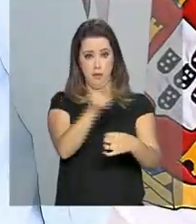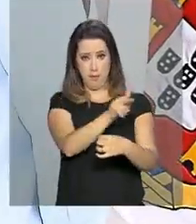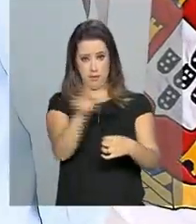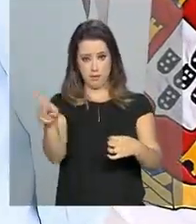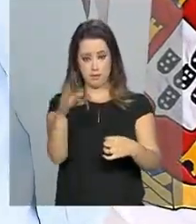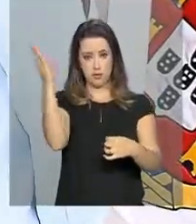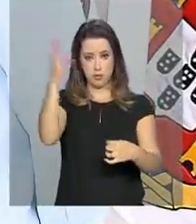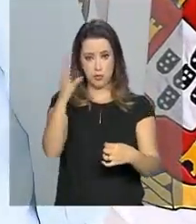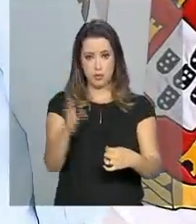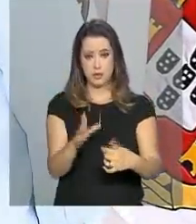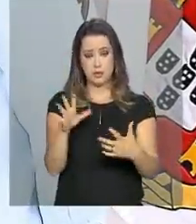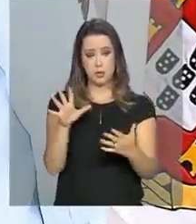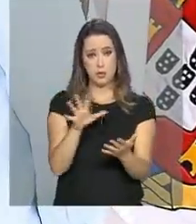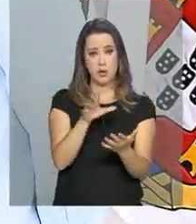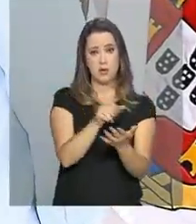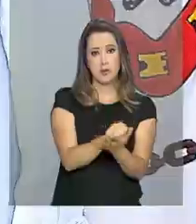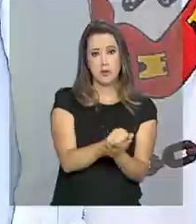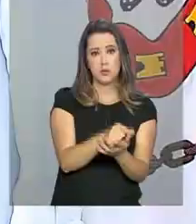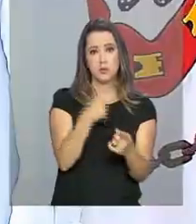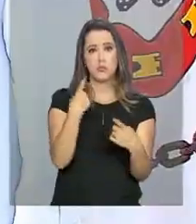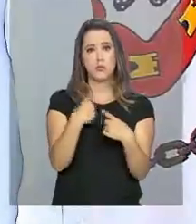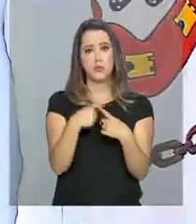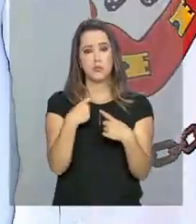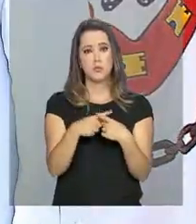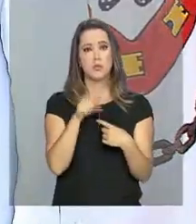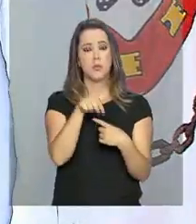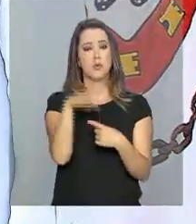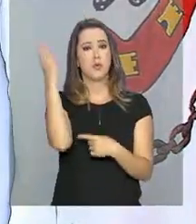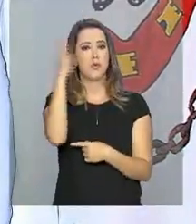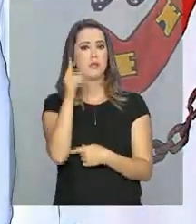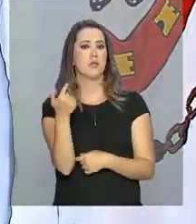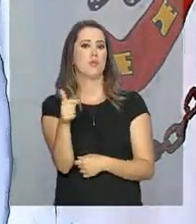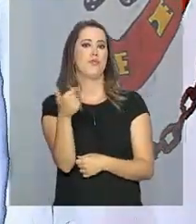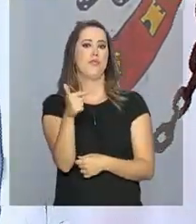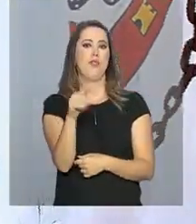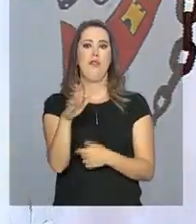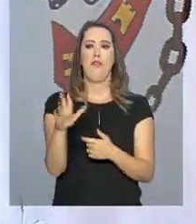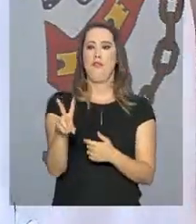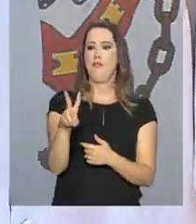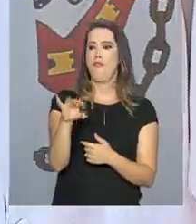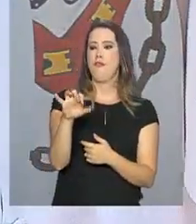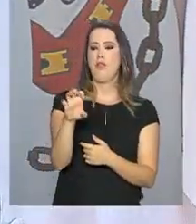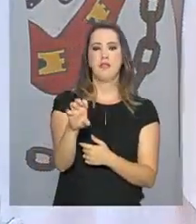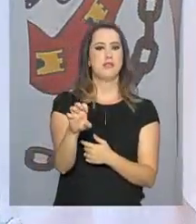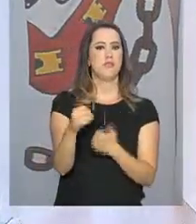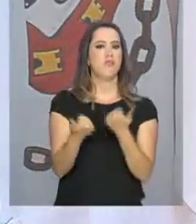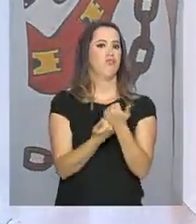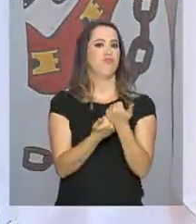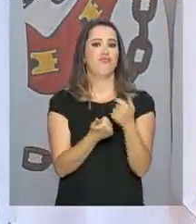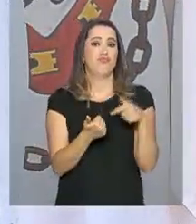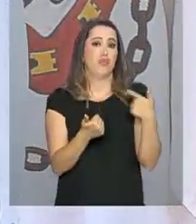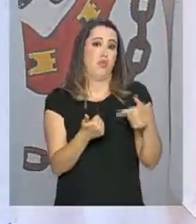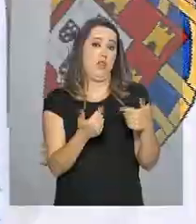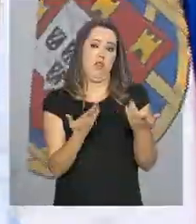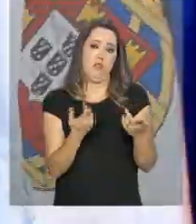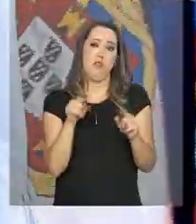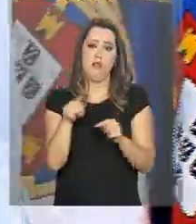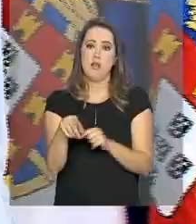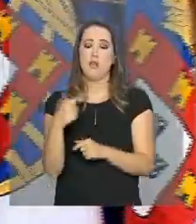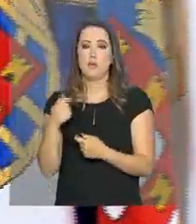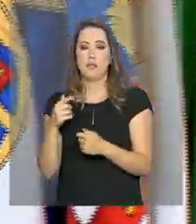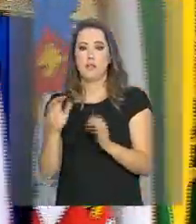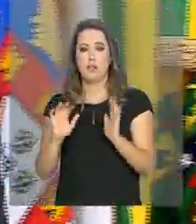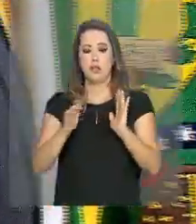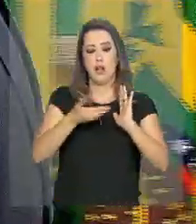ela assume a cadeira da presidência da república porque o brasil não tem vice presidente e caberia aos presidentes da câmara rodrigo